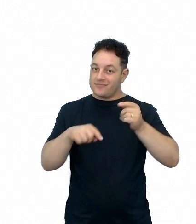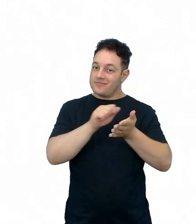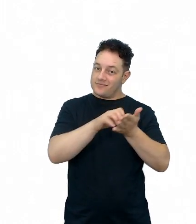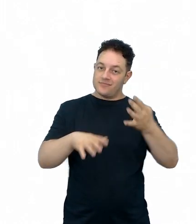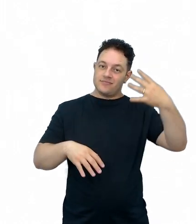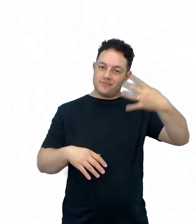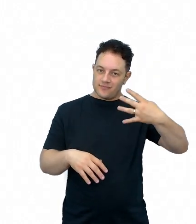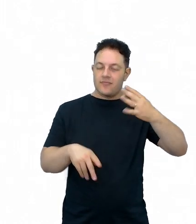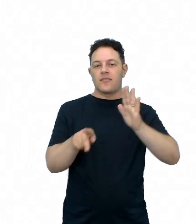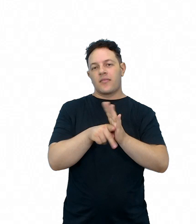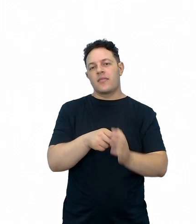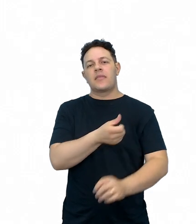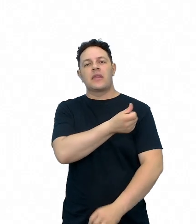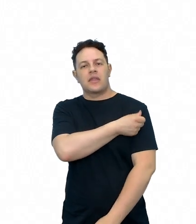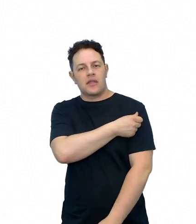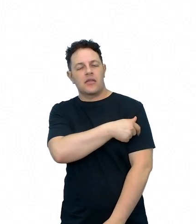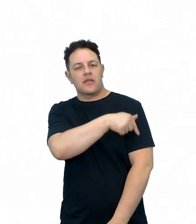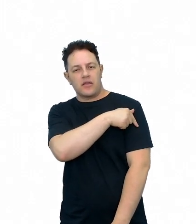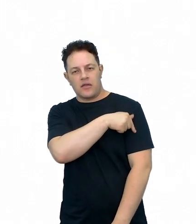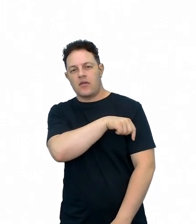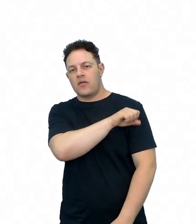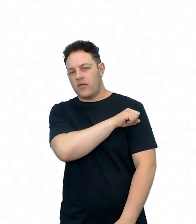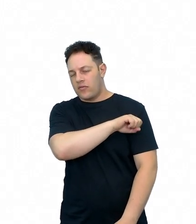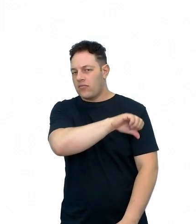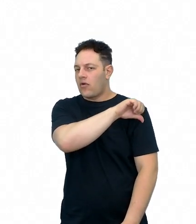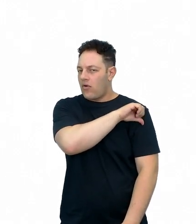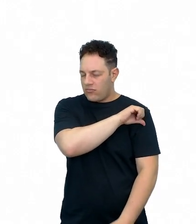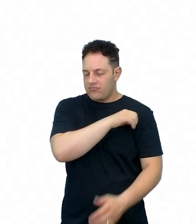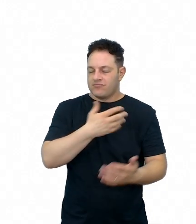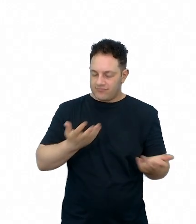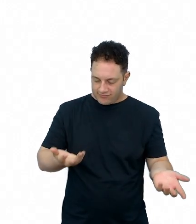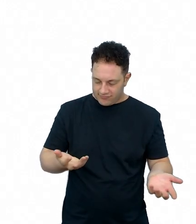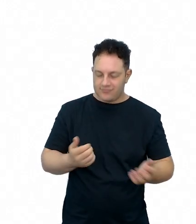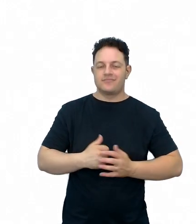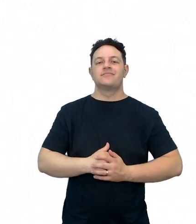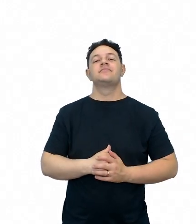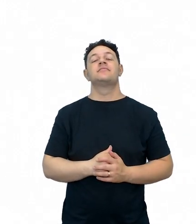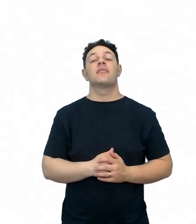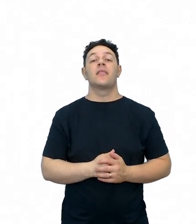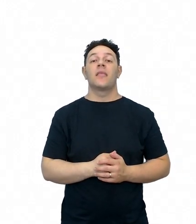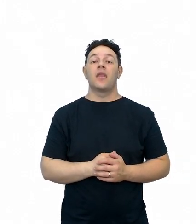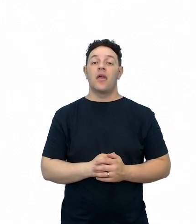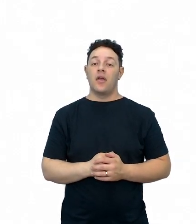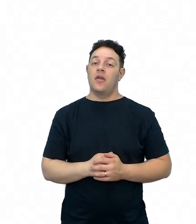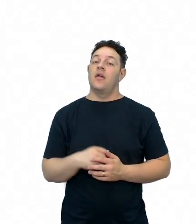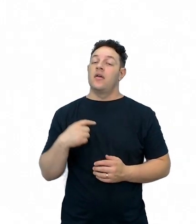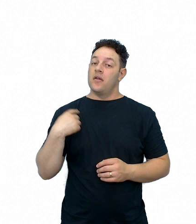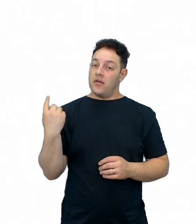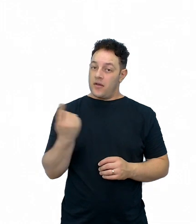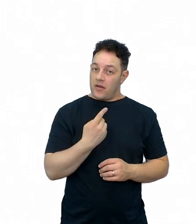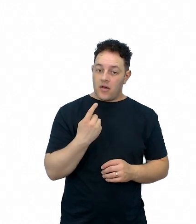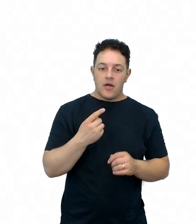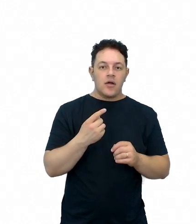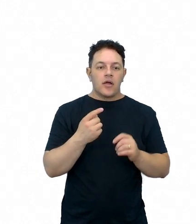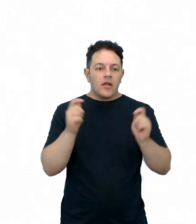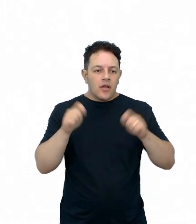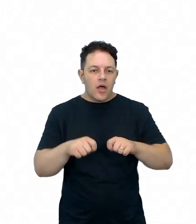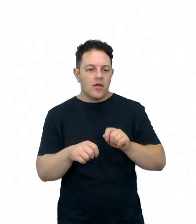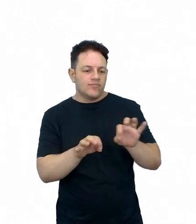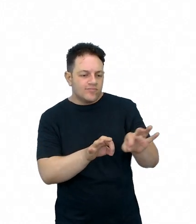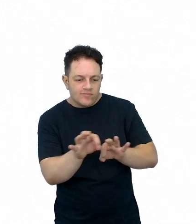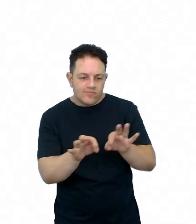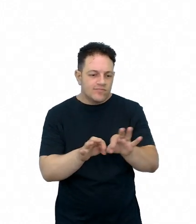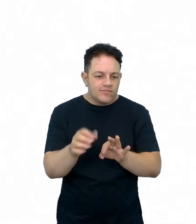do 6º ano, do 7º, do 8º, do 9º, tá? A gente, para desenvolver um projeto, eu